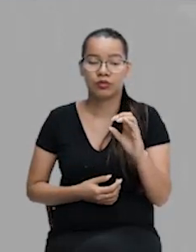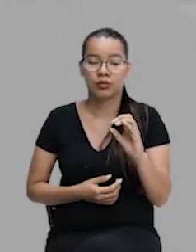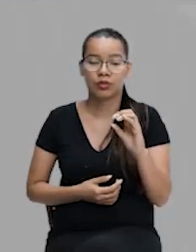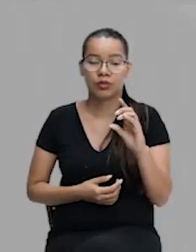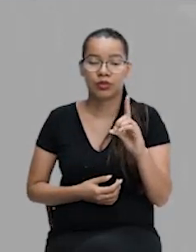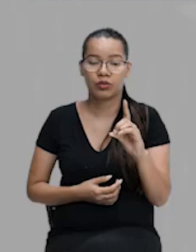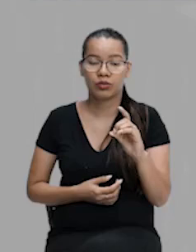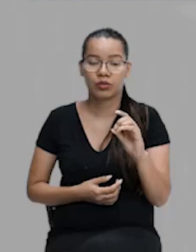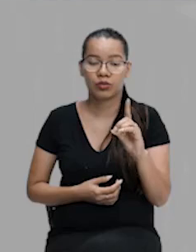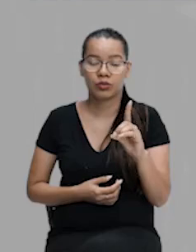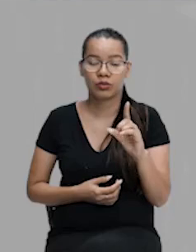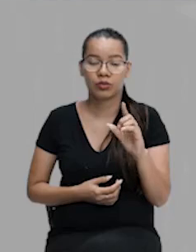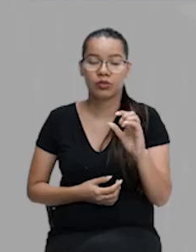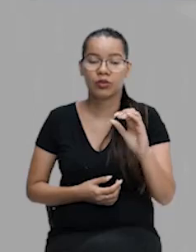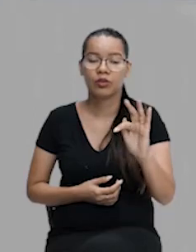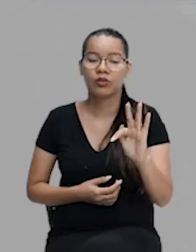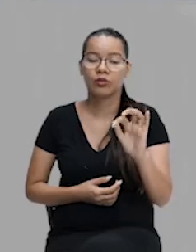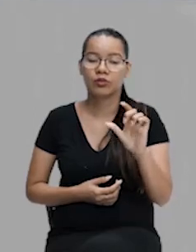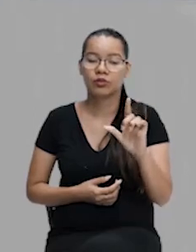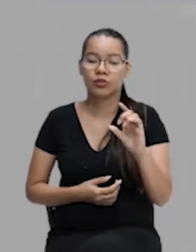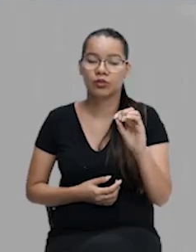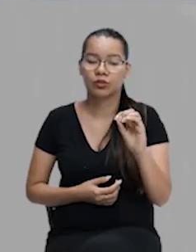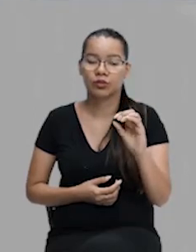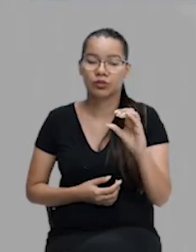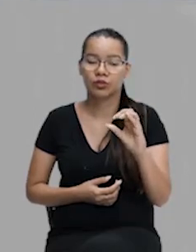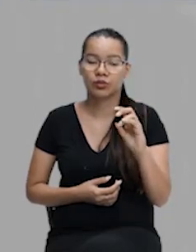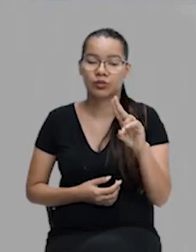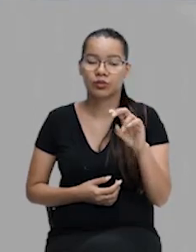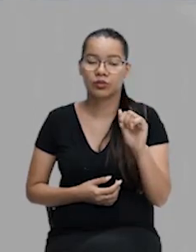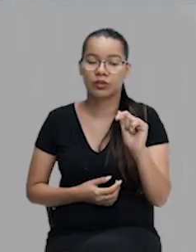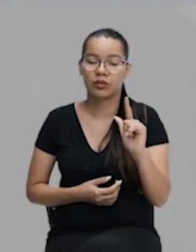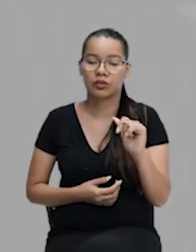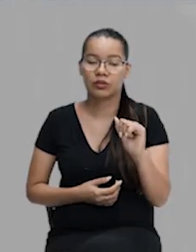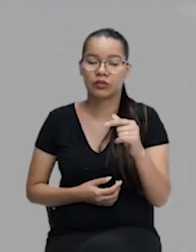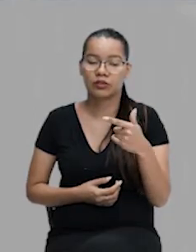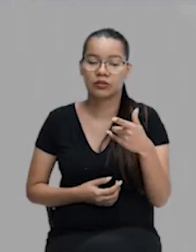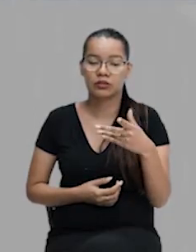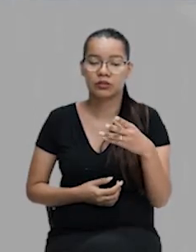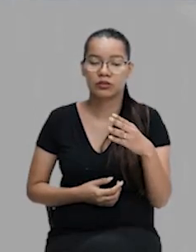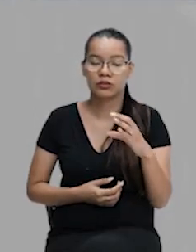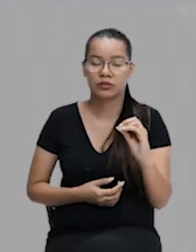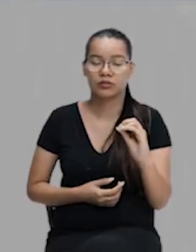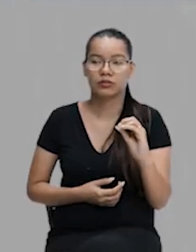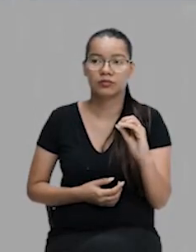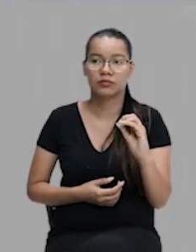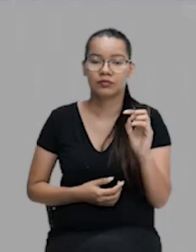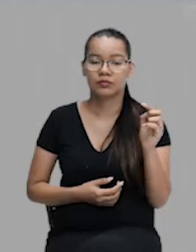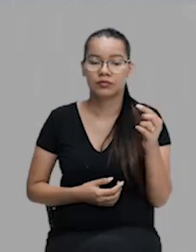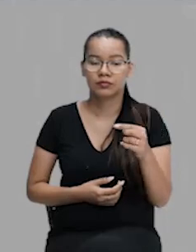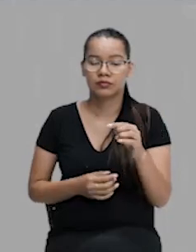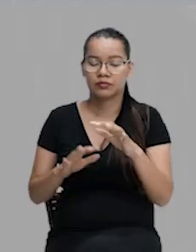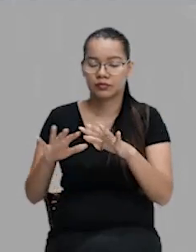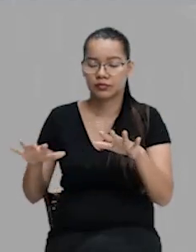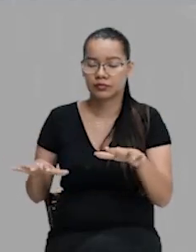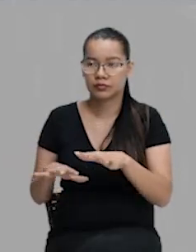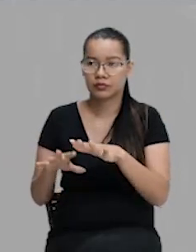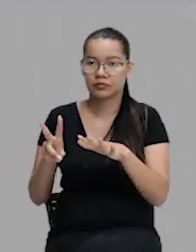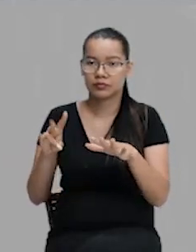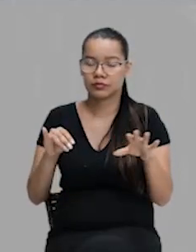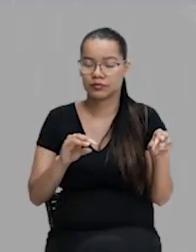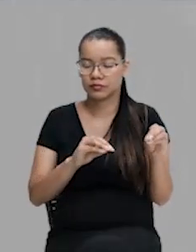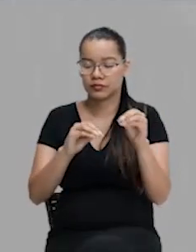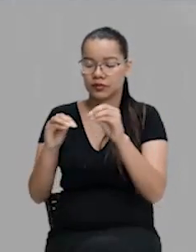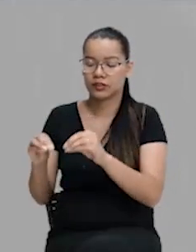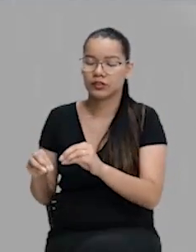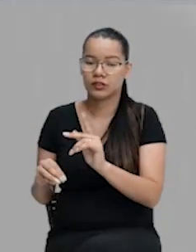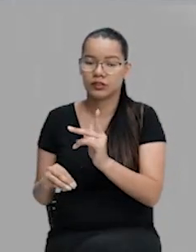inserido, né, no tanque. Então, essa água ela passou pela peneira, vai para um tanque, né? E nesse tanque é colocado o hidróxido